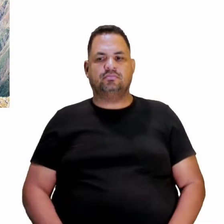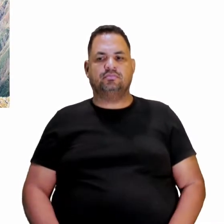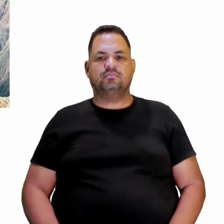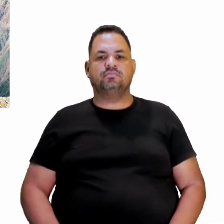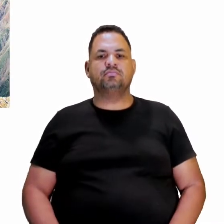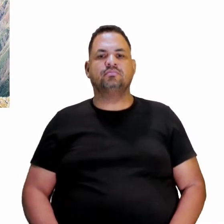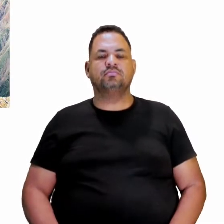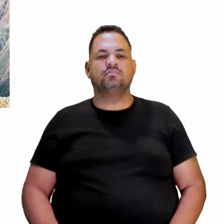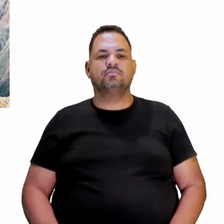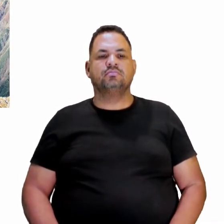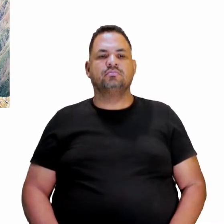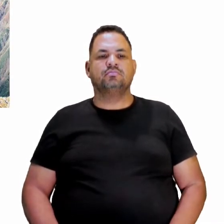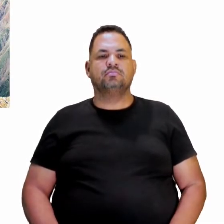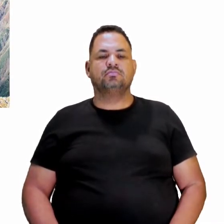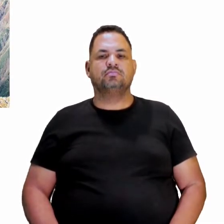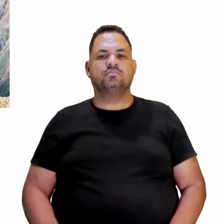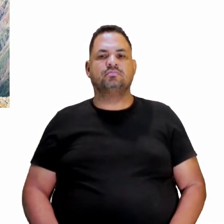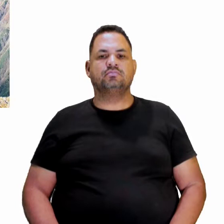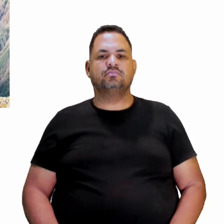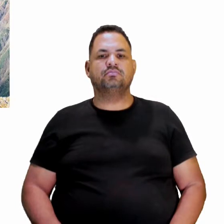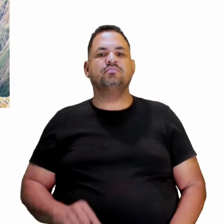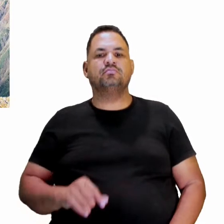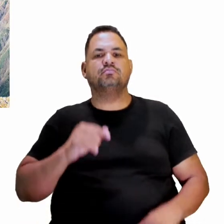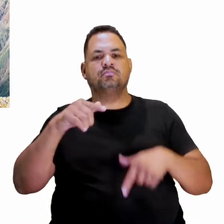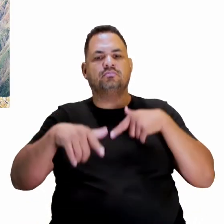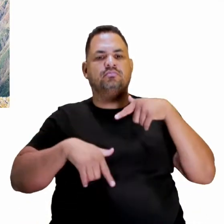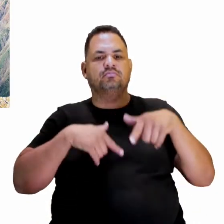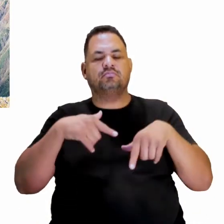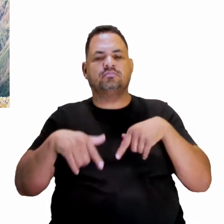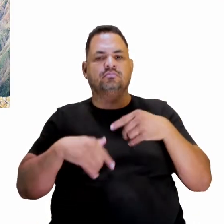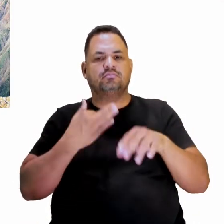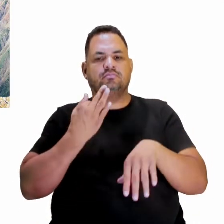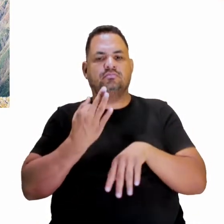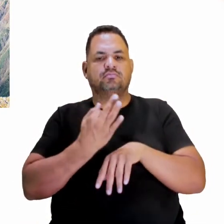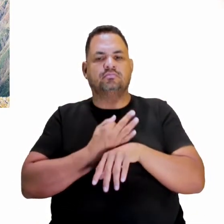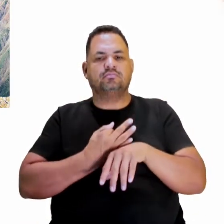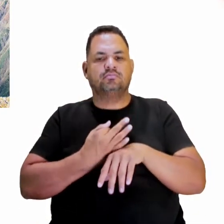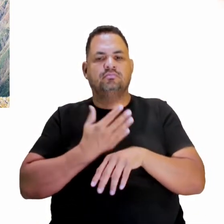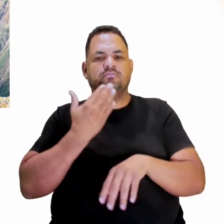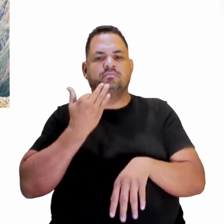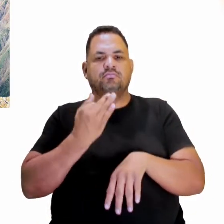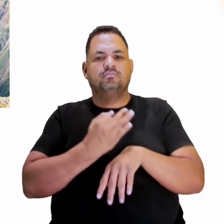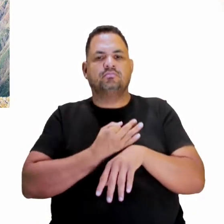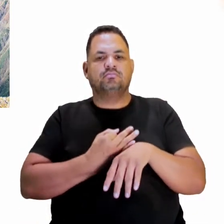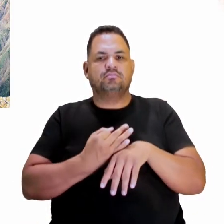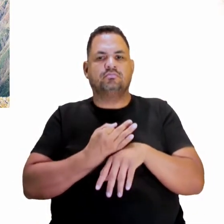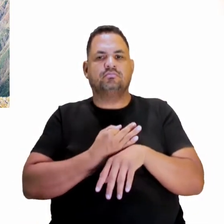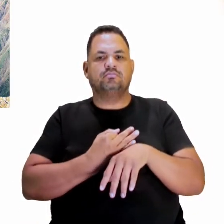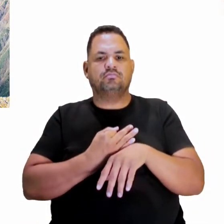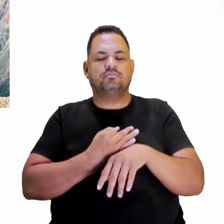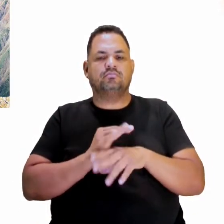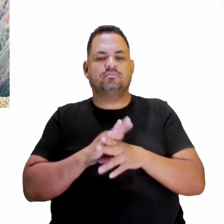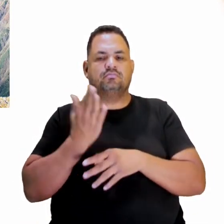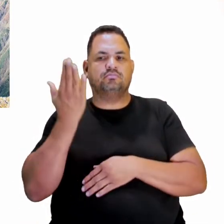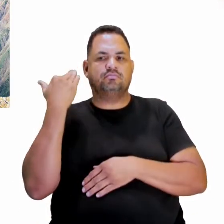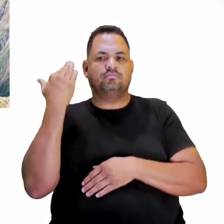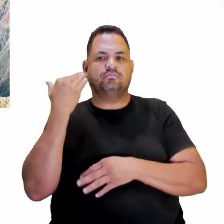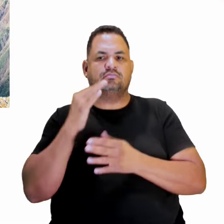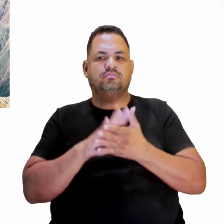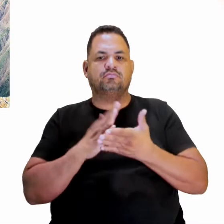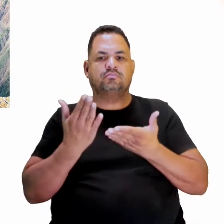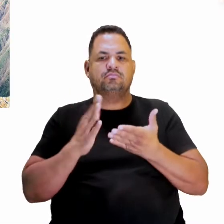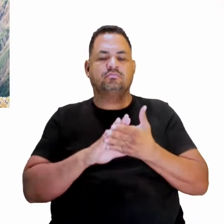Did you work last holiday? Você trabalhou feriado passado. Aí vamos supor que